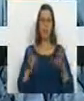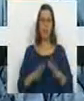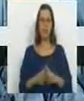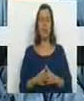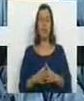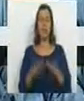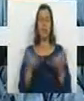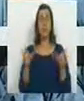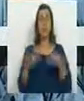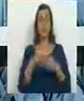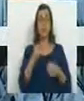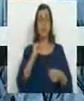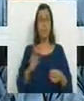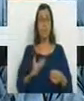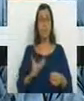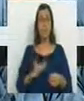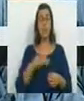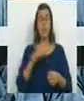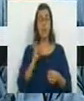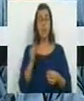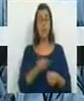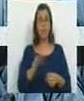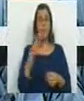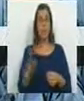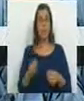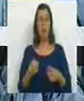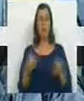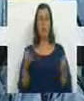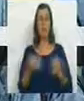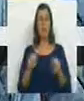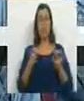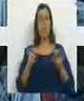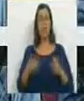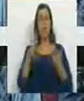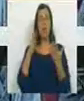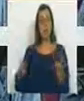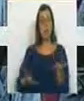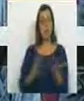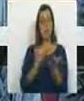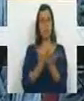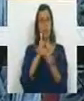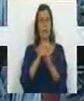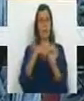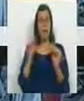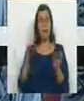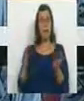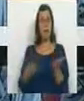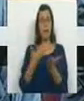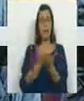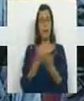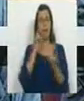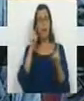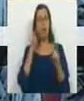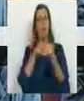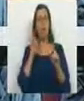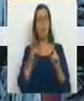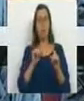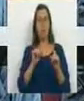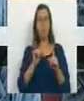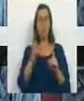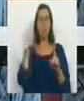as bancadas do PSD e do CDS-PP tiveram uma iniciativa e essa iniciativa foi no sentido